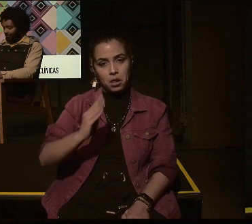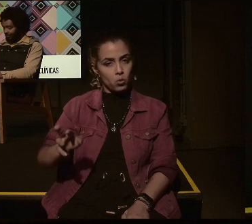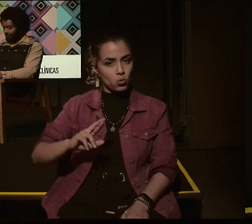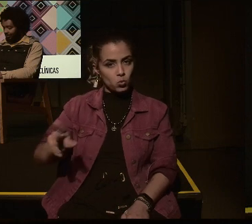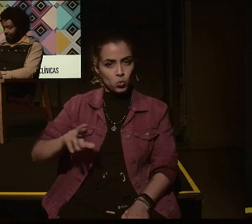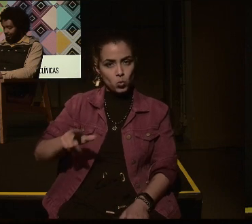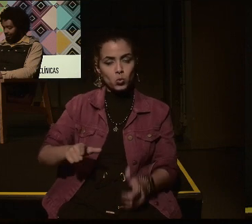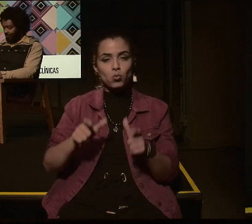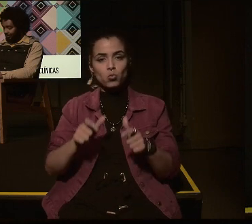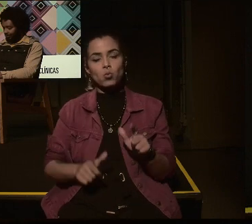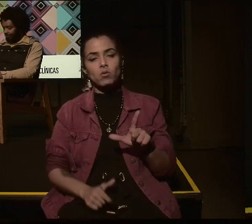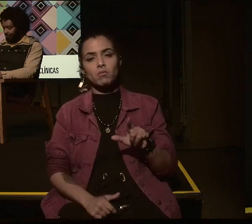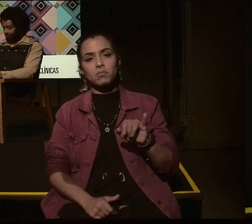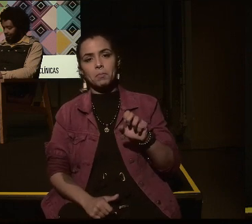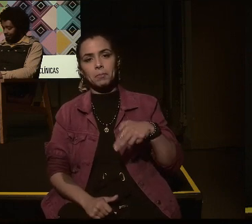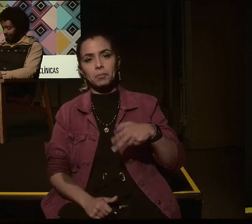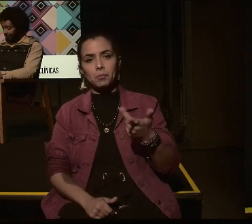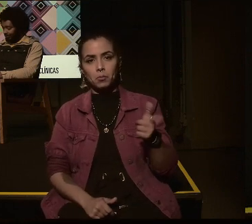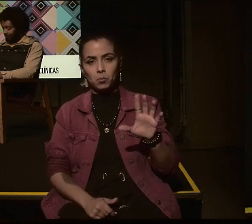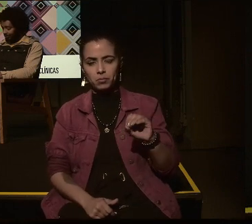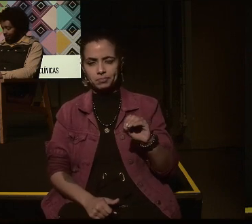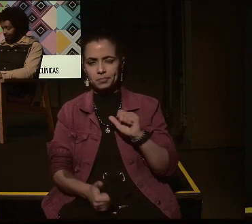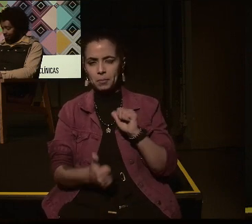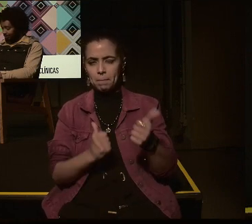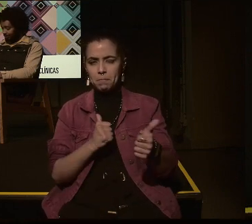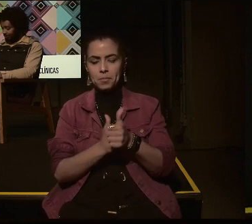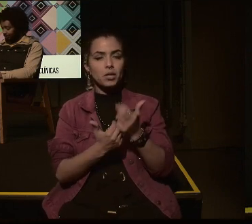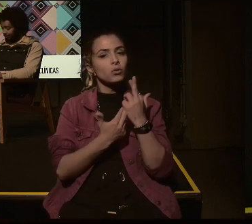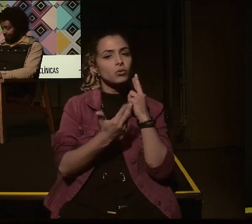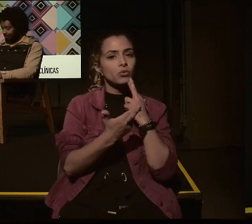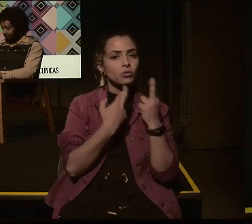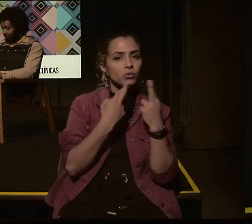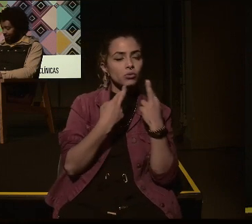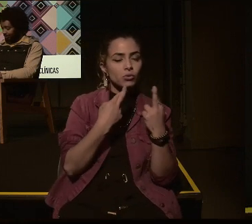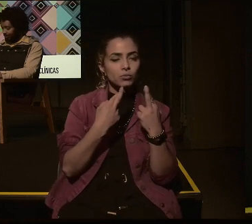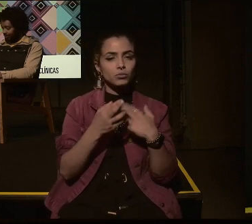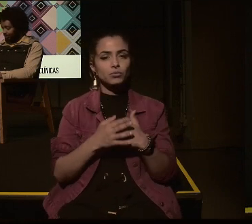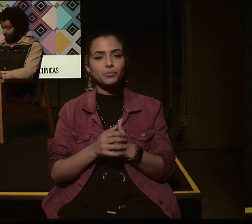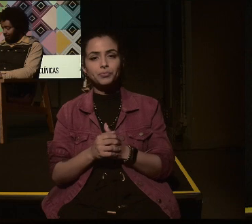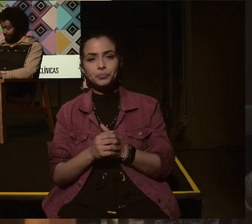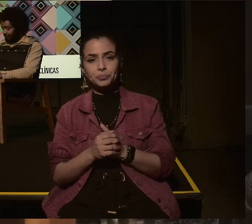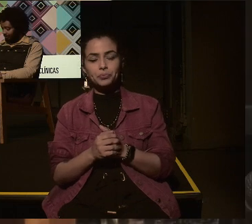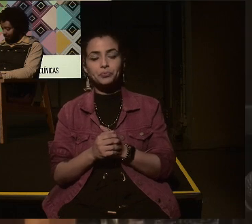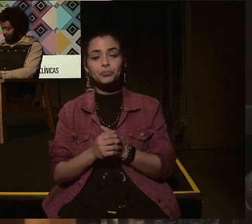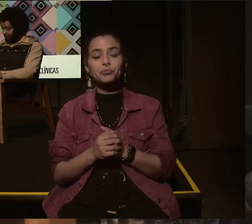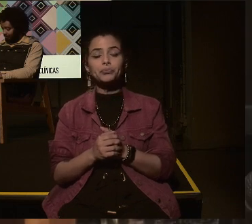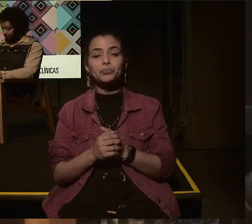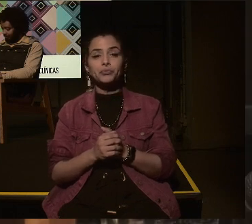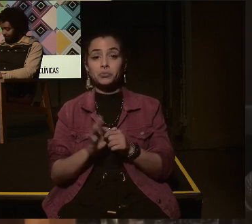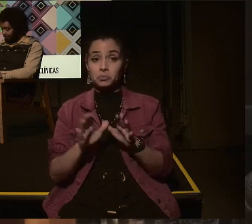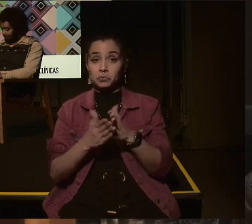no Limão, bem próximo à Marginal, quase em que